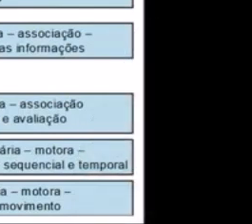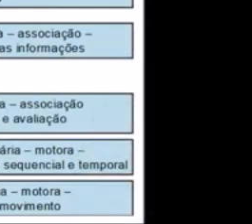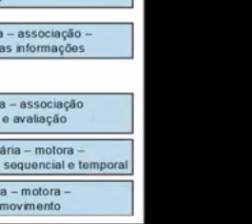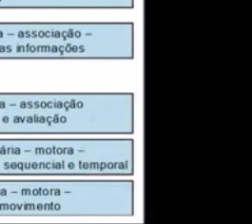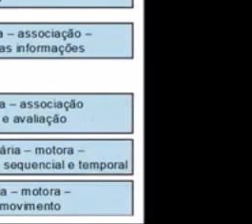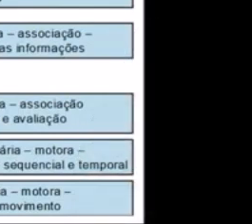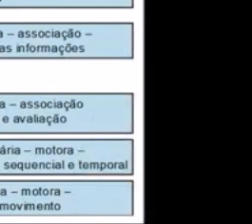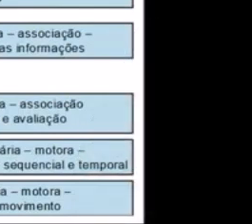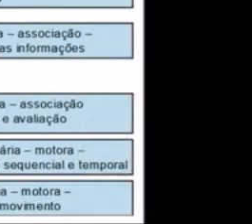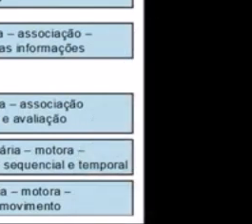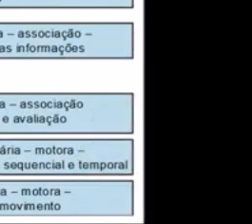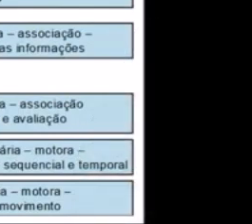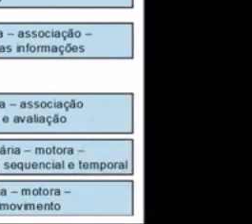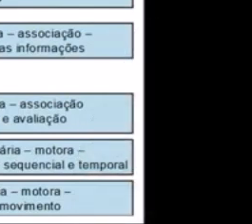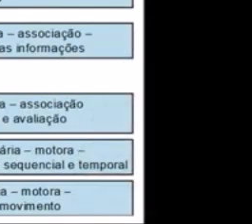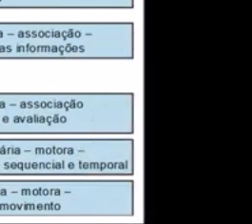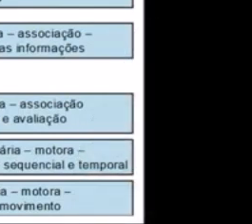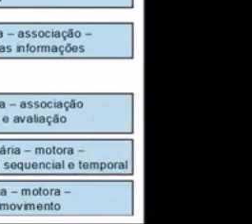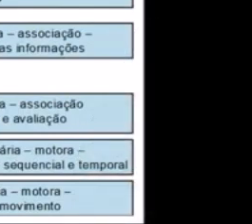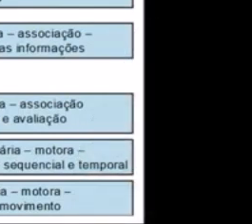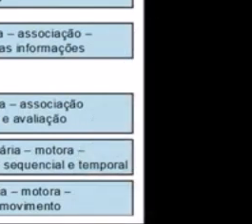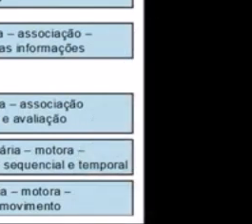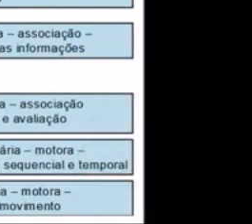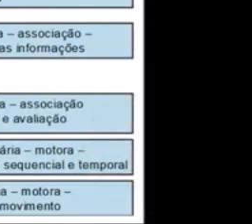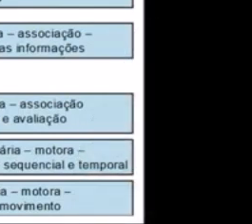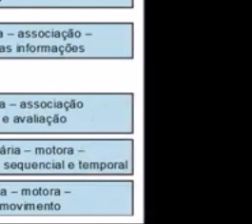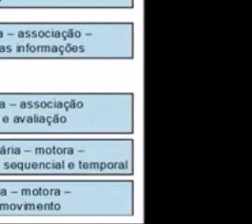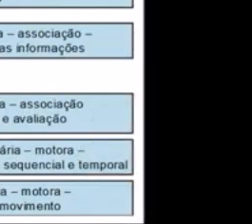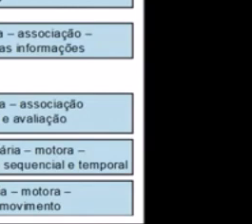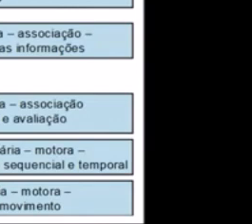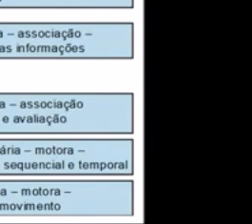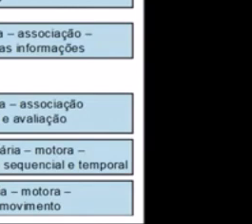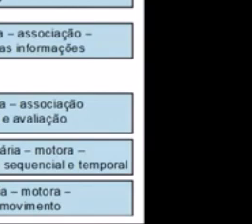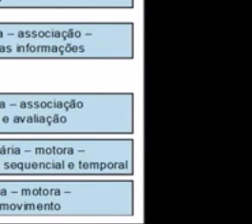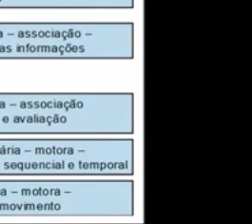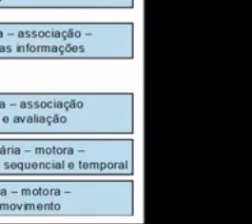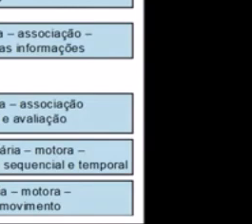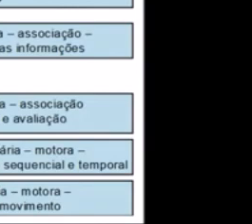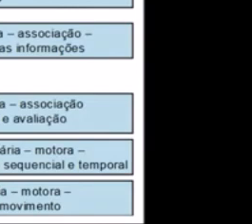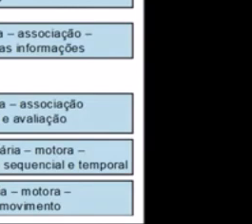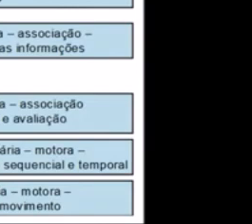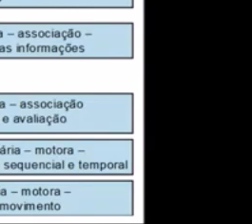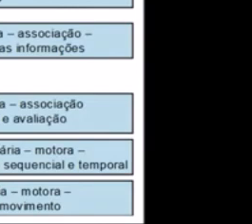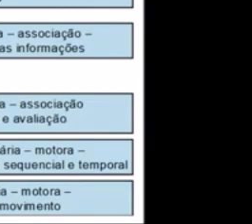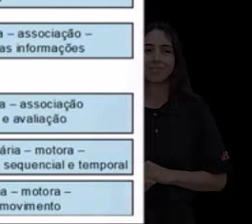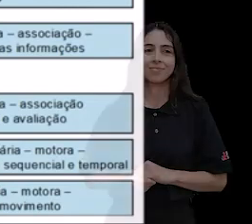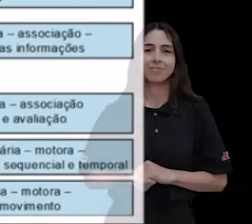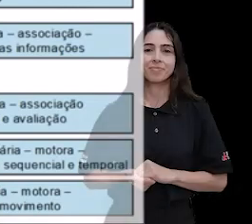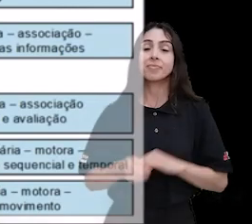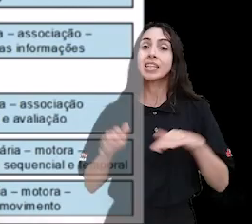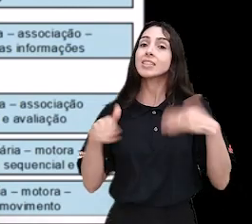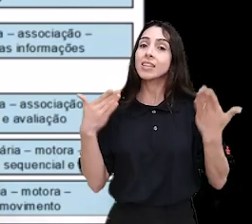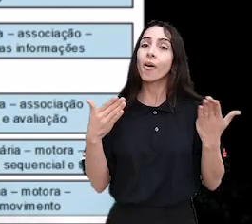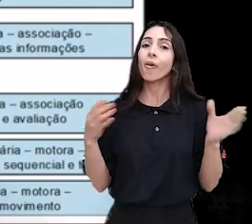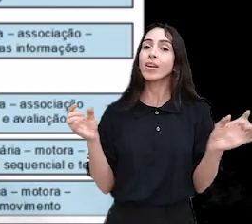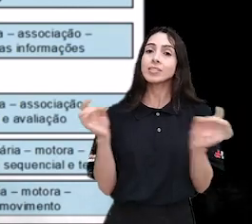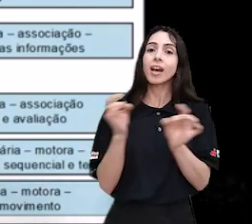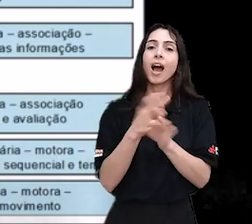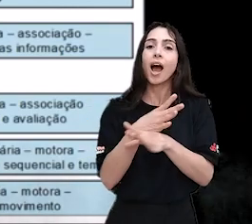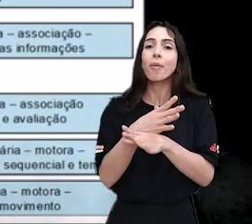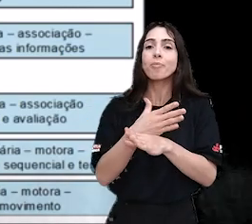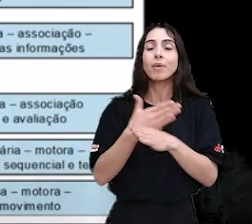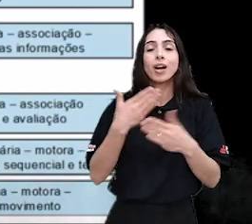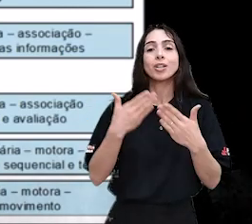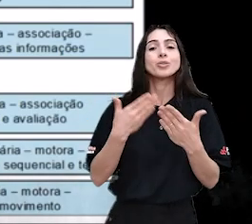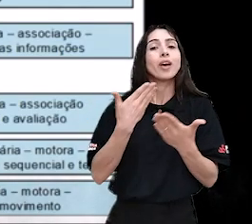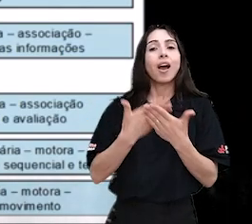struck one, the mouse ran down. Hickory dickory dock, tick. Com isso, fechamos o conteúdo de